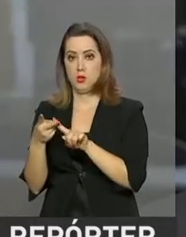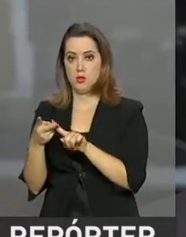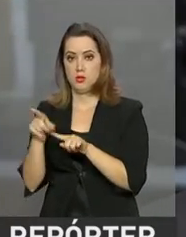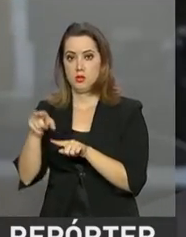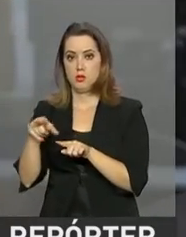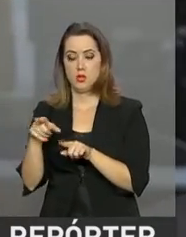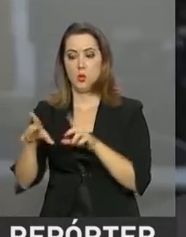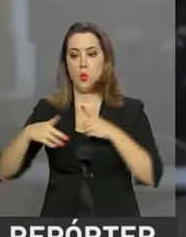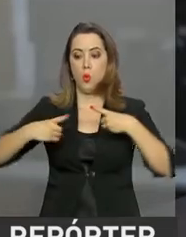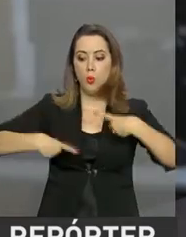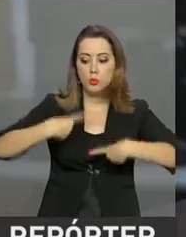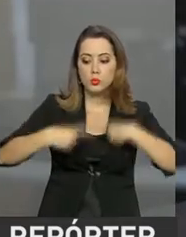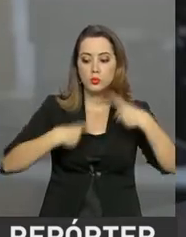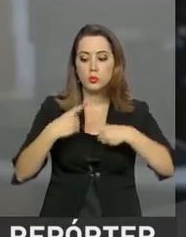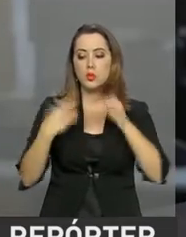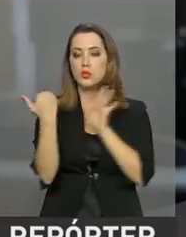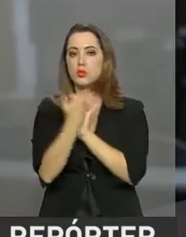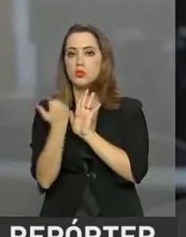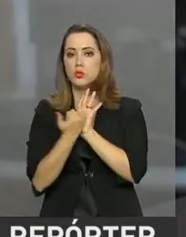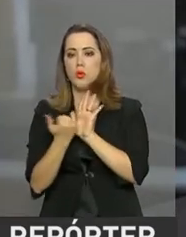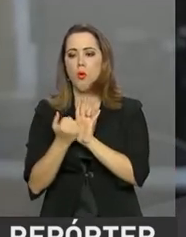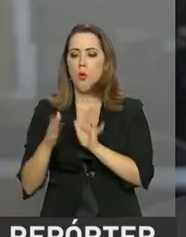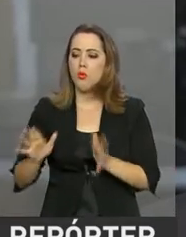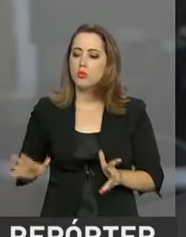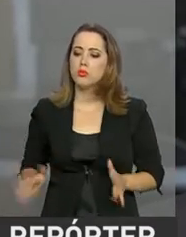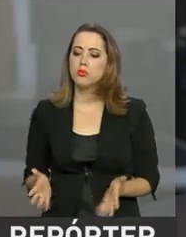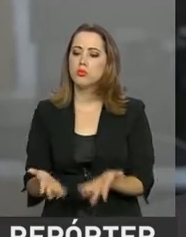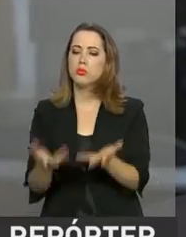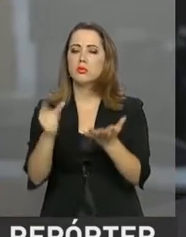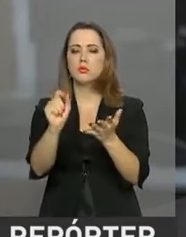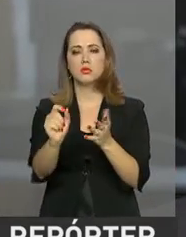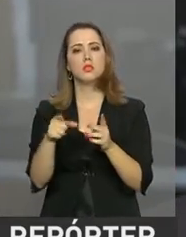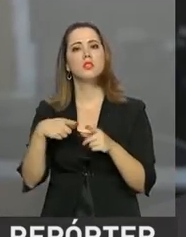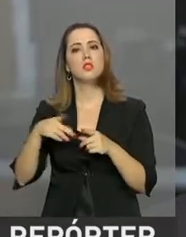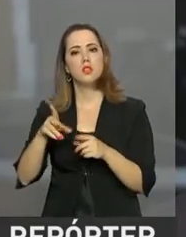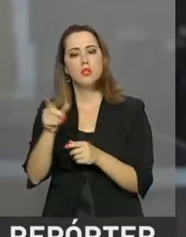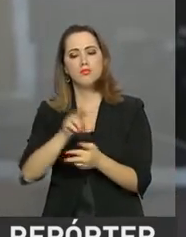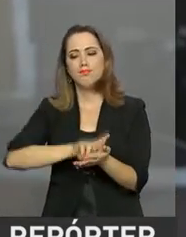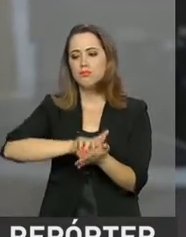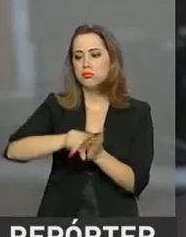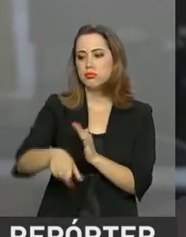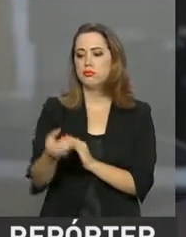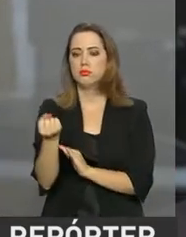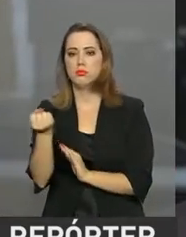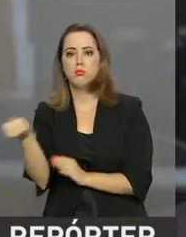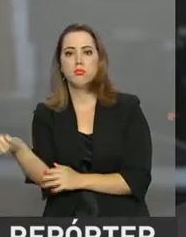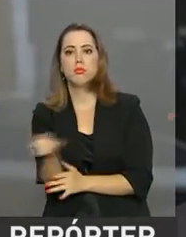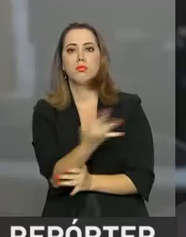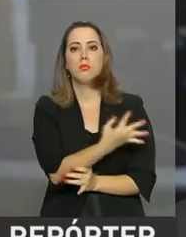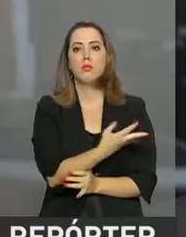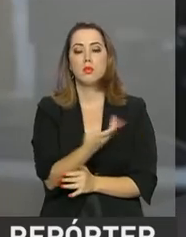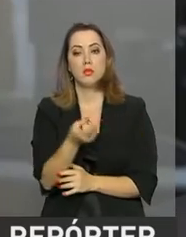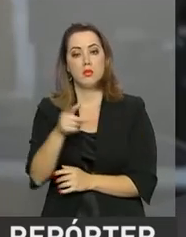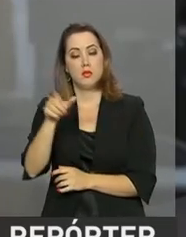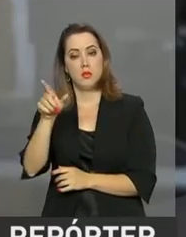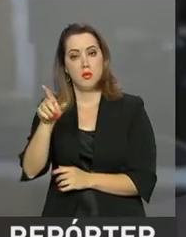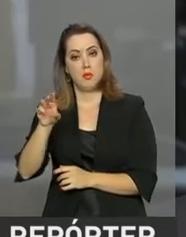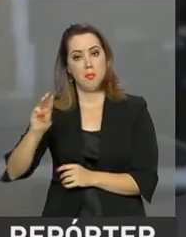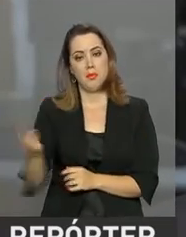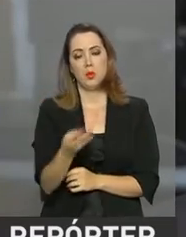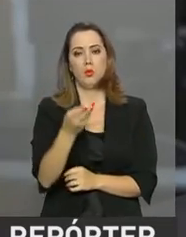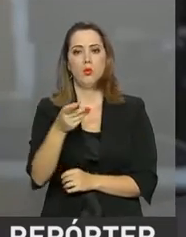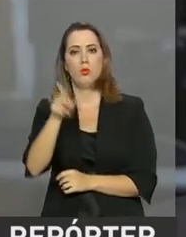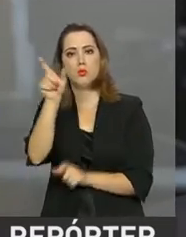promova oportunidade de ocupação para esses milhões de brasileiros que não têm uma ocupação com renda e o